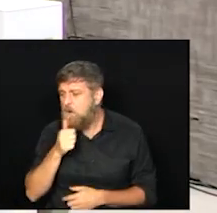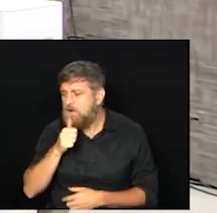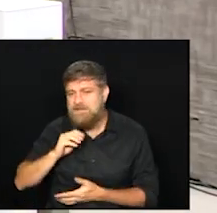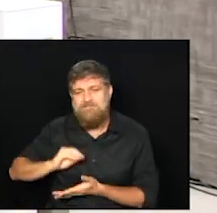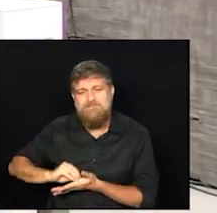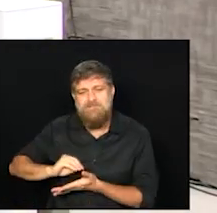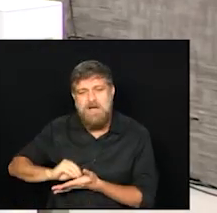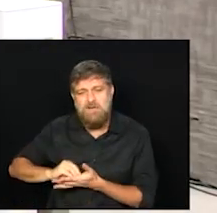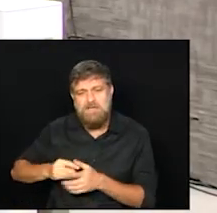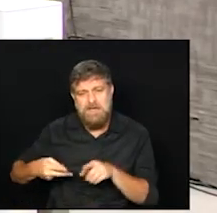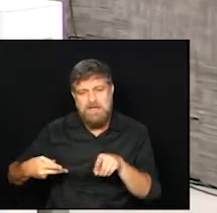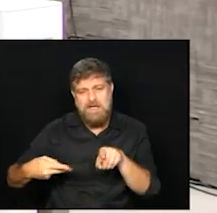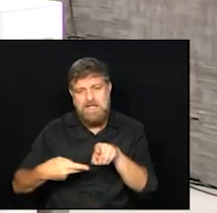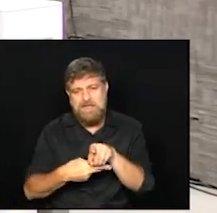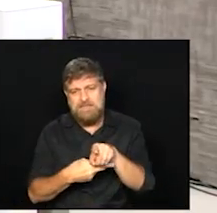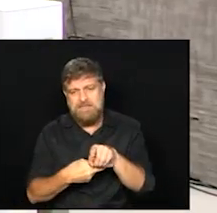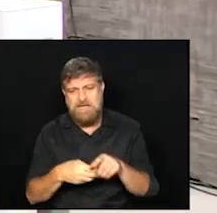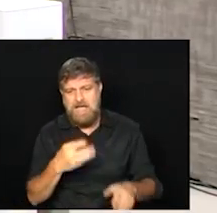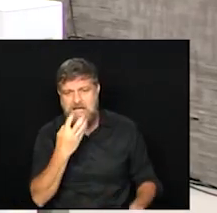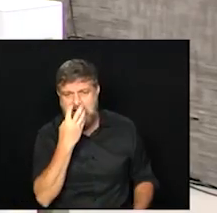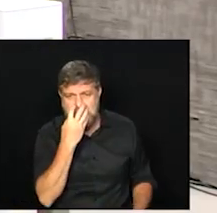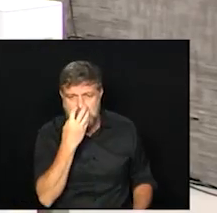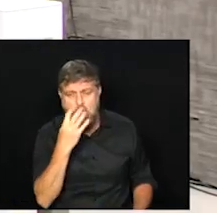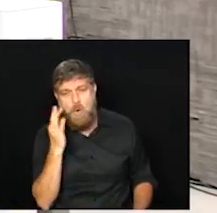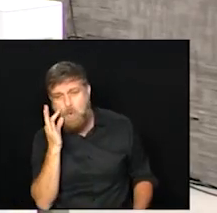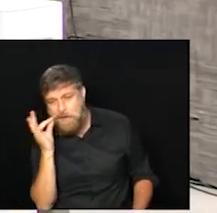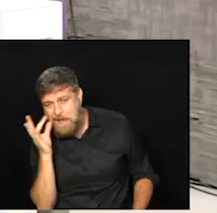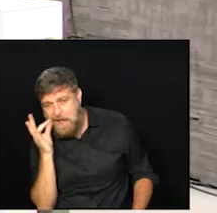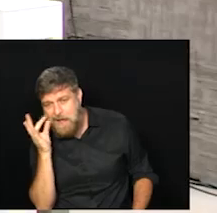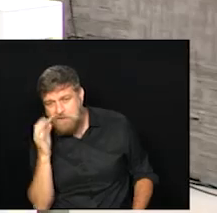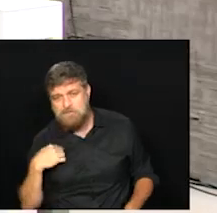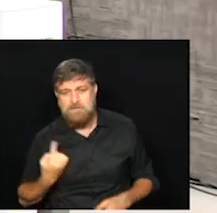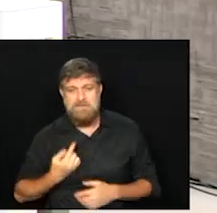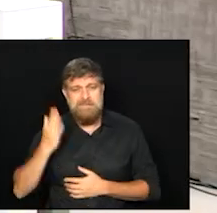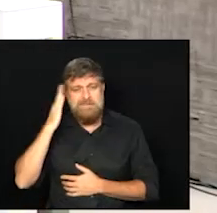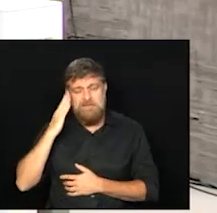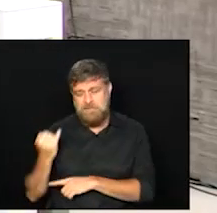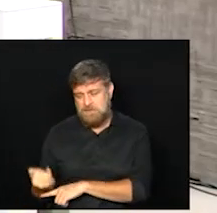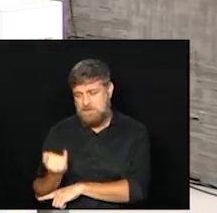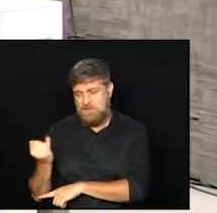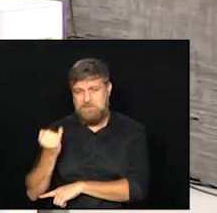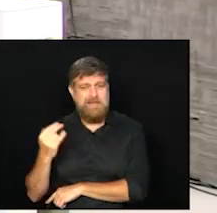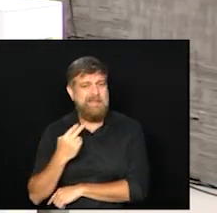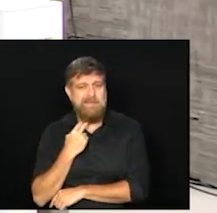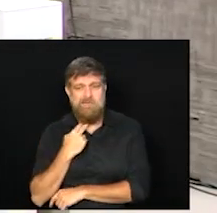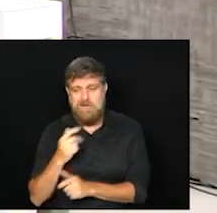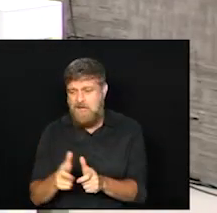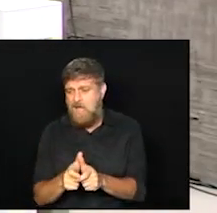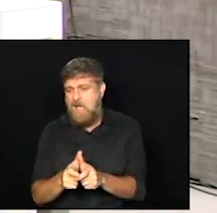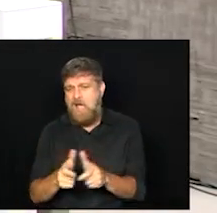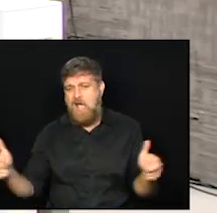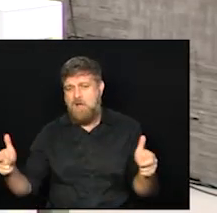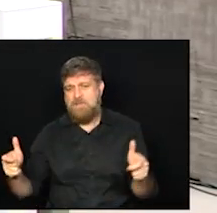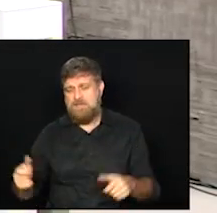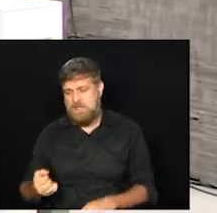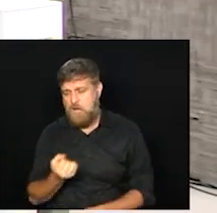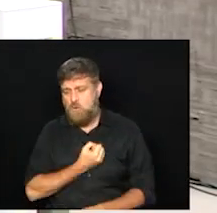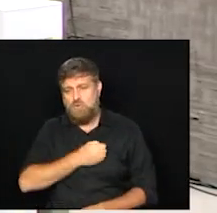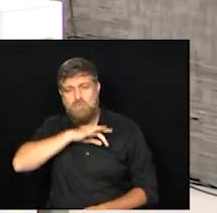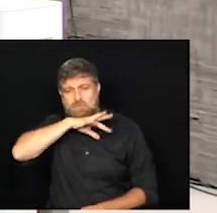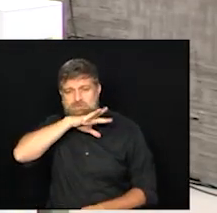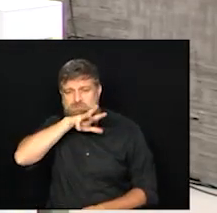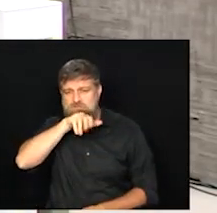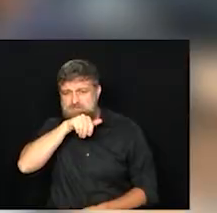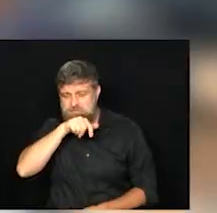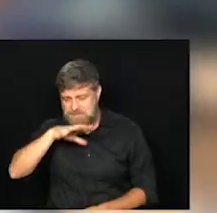a castração, tanto cachorro como gato, e sabemos da importância de não aumentar, né, a quantidade de